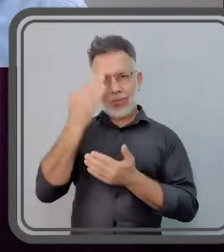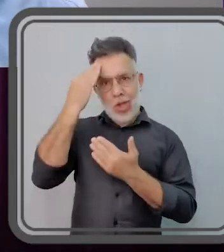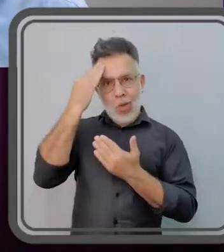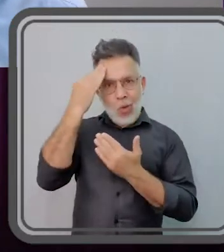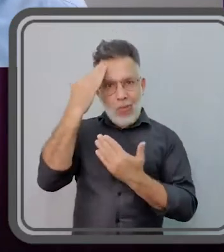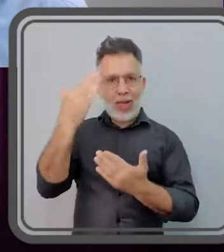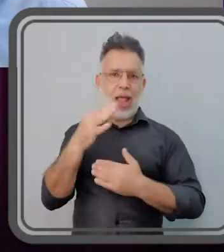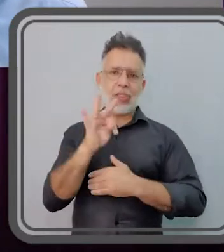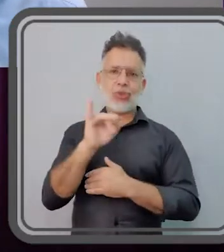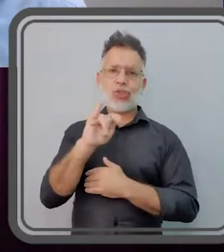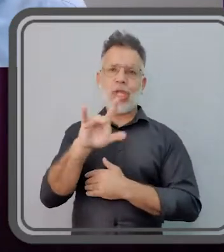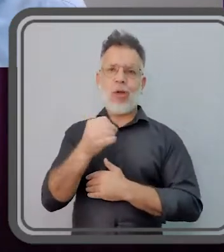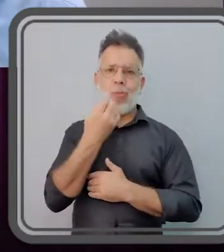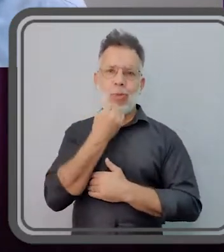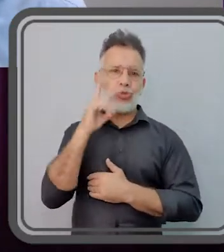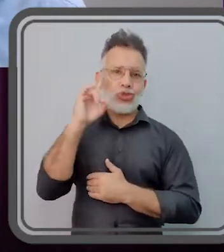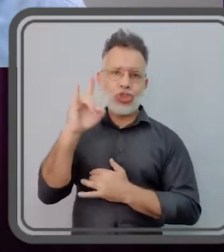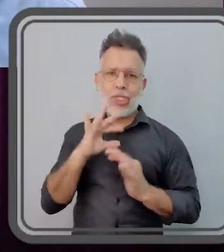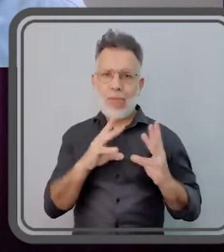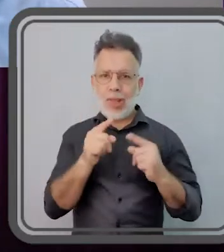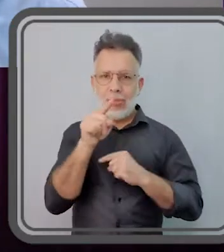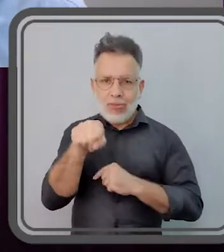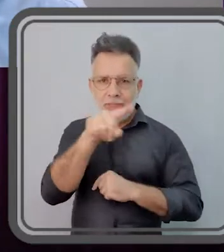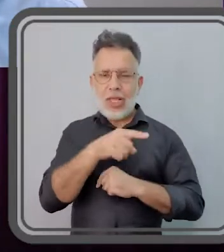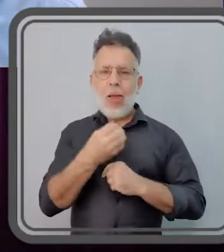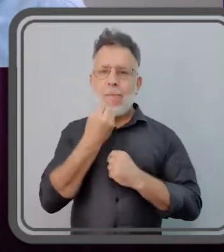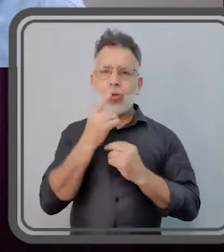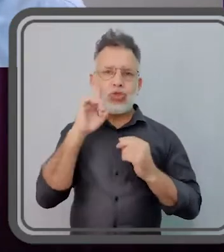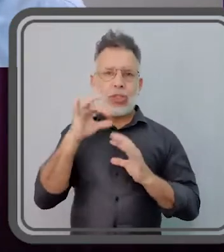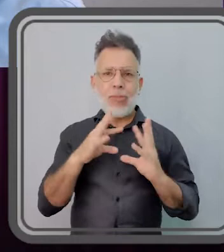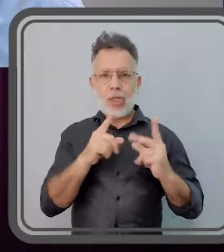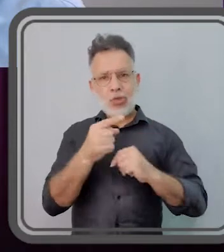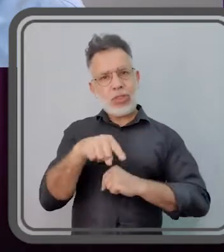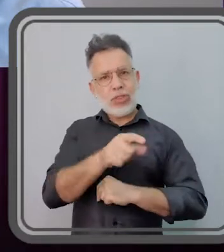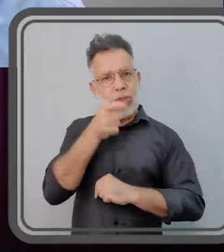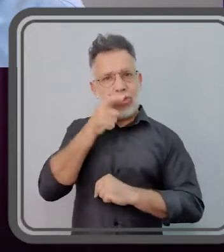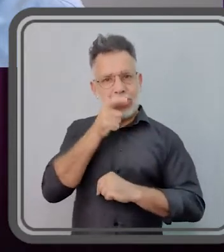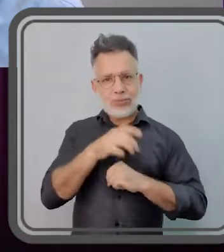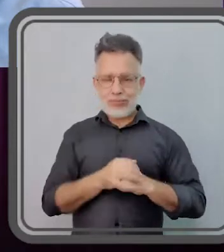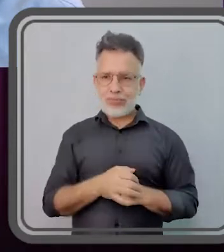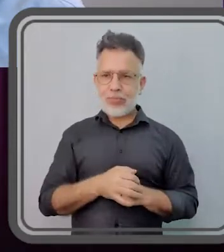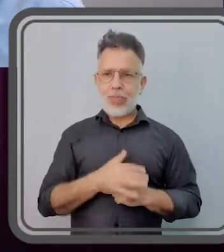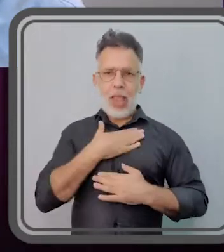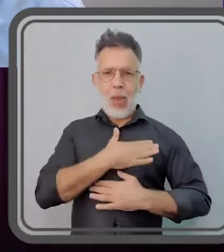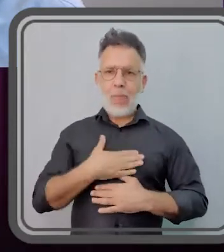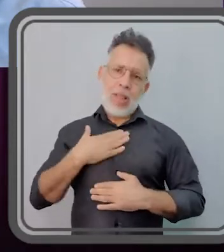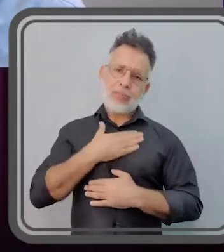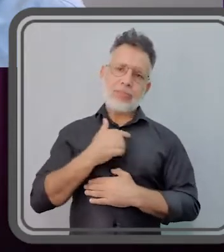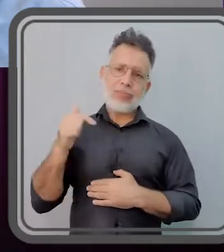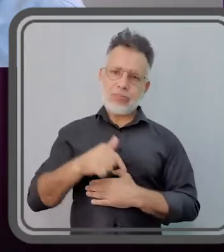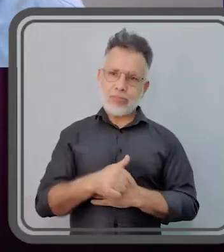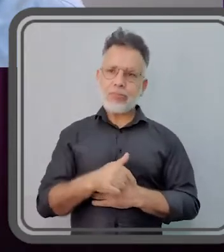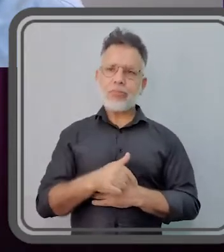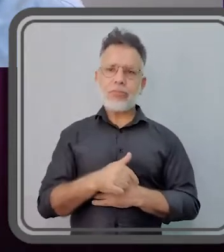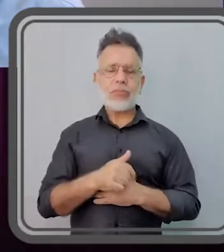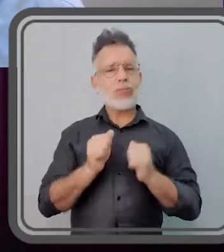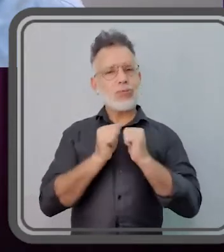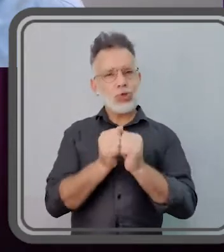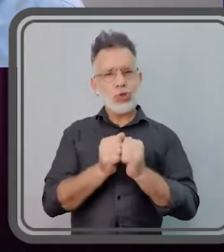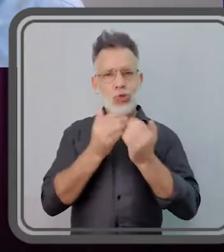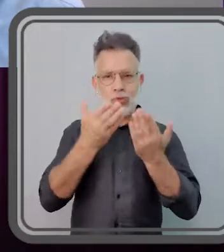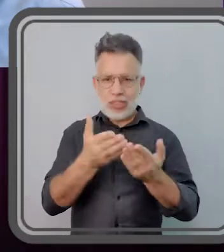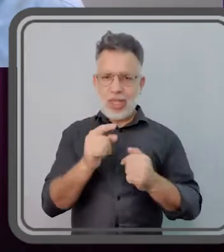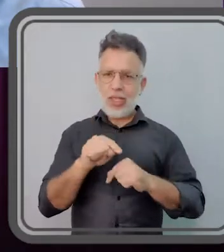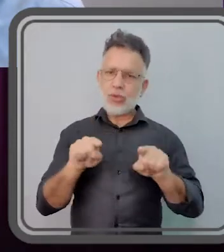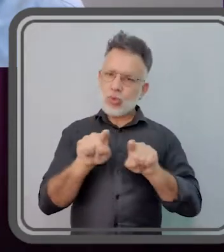Obrigado, Diego. Bom dia para você e bom dia para todos que estão assistindo. É um prazer estar aqui com